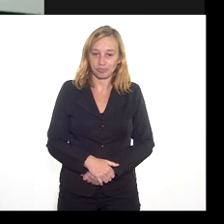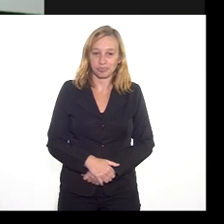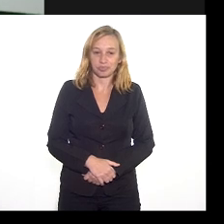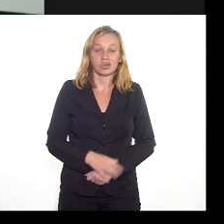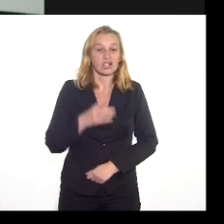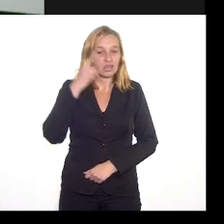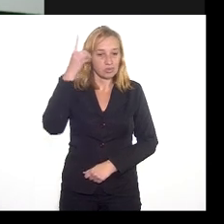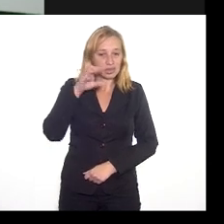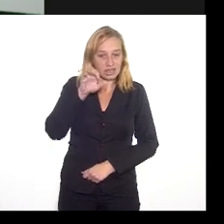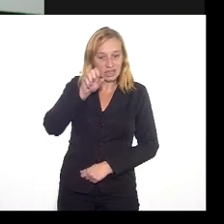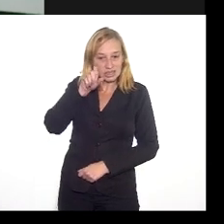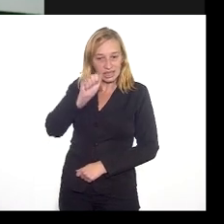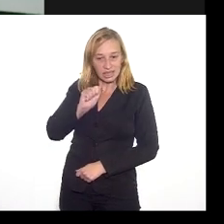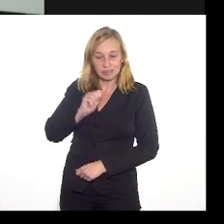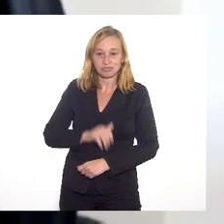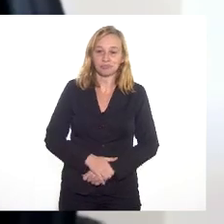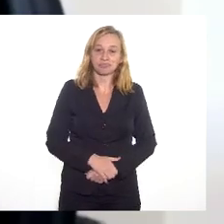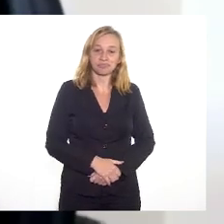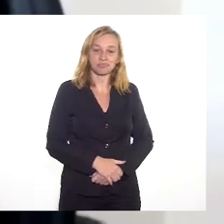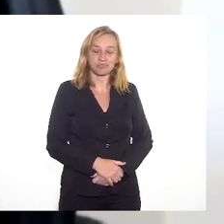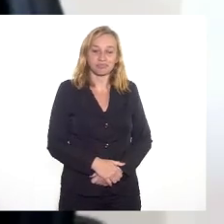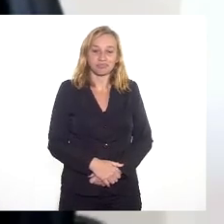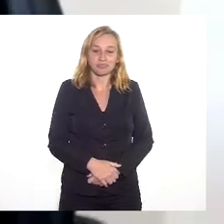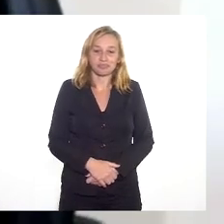Deputado Márcio Canella. Deputado